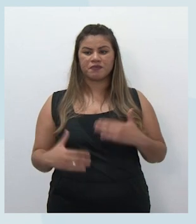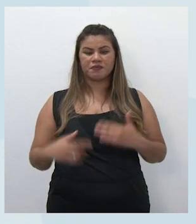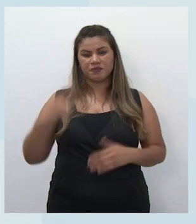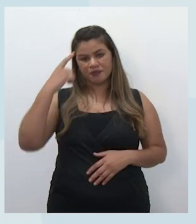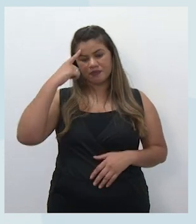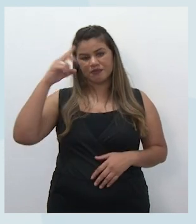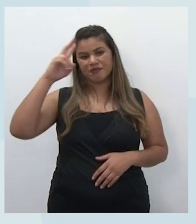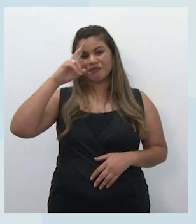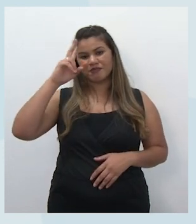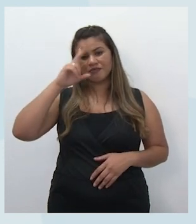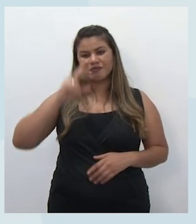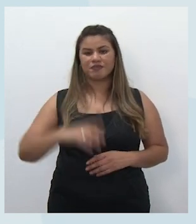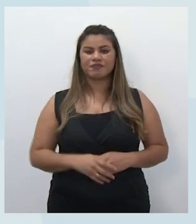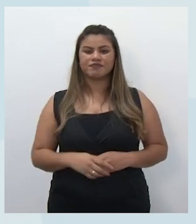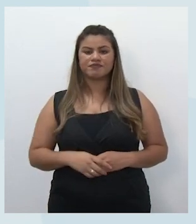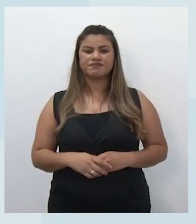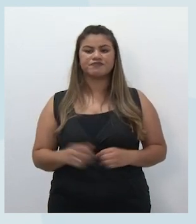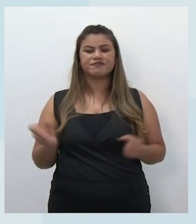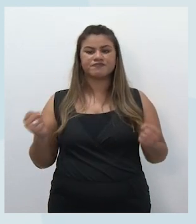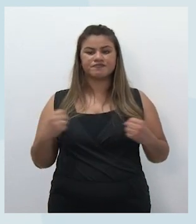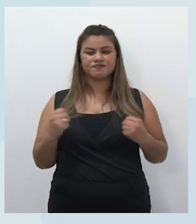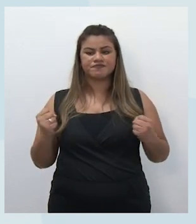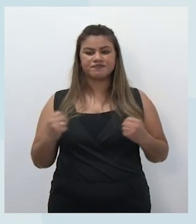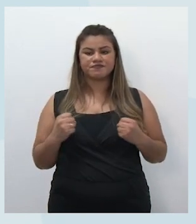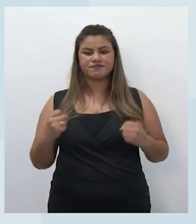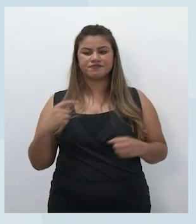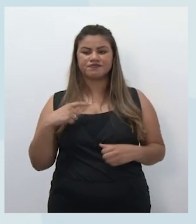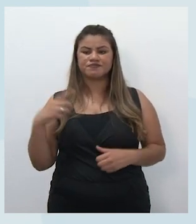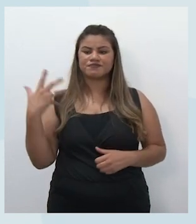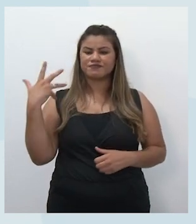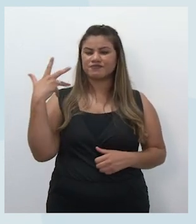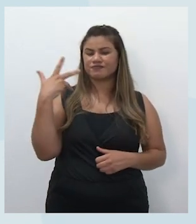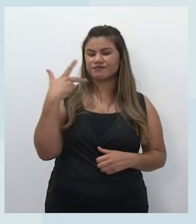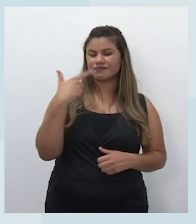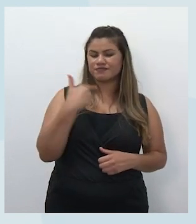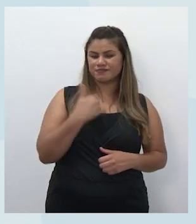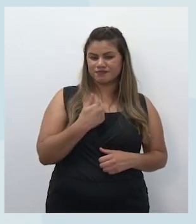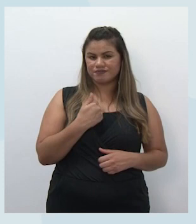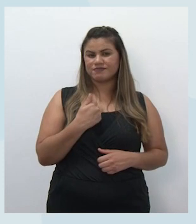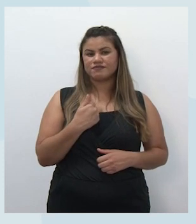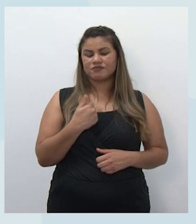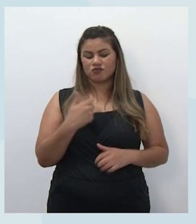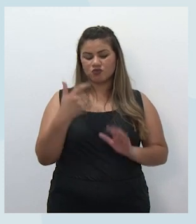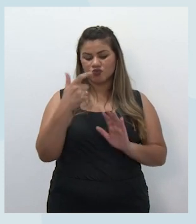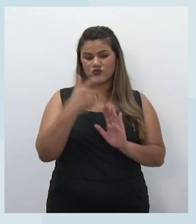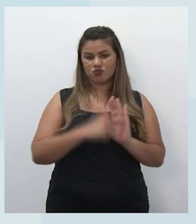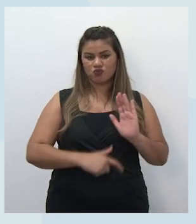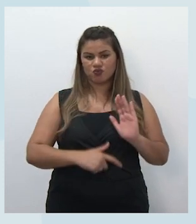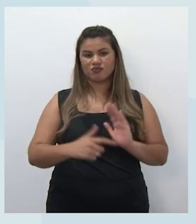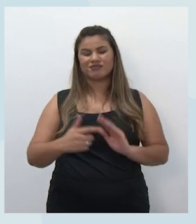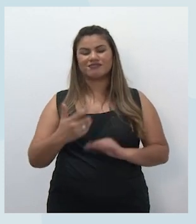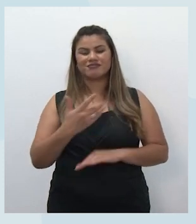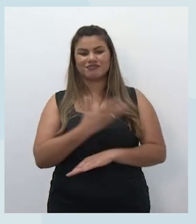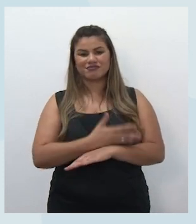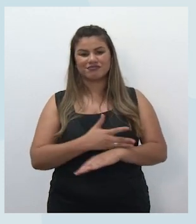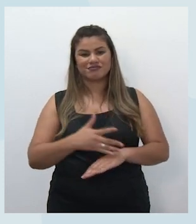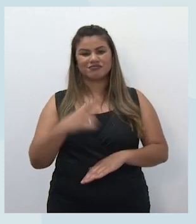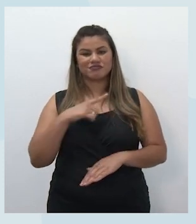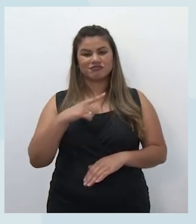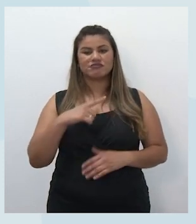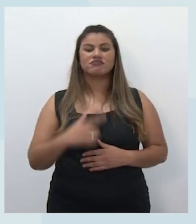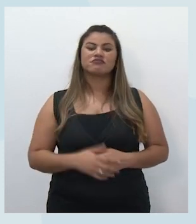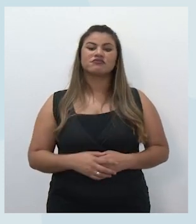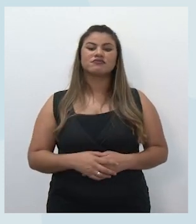história. A educação física, ela vai trazer a questão dos padrões de beleza. E a língua inglesa, ela